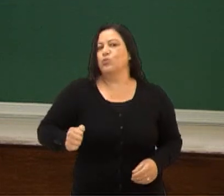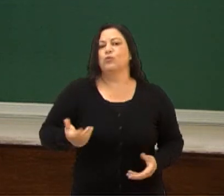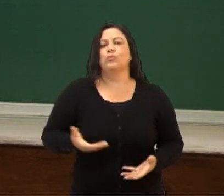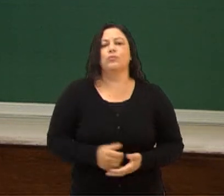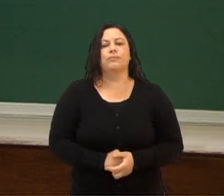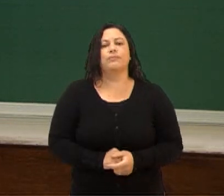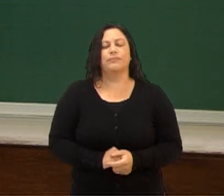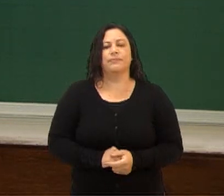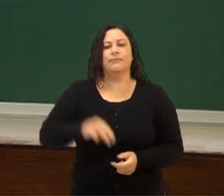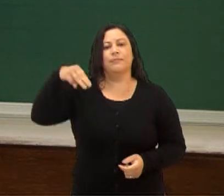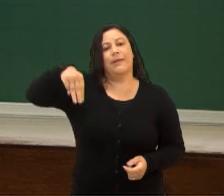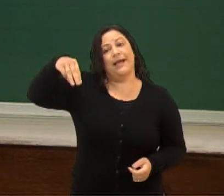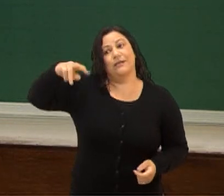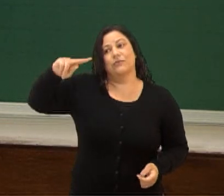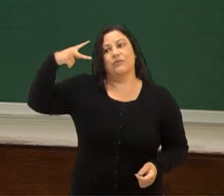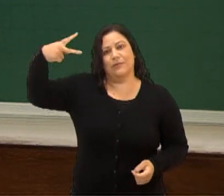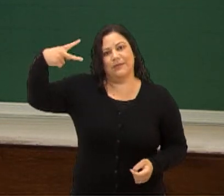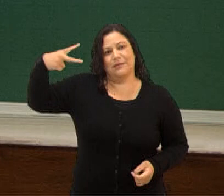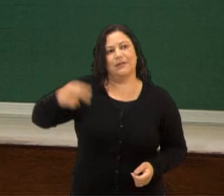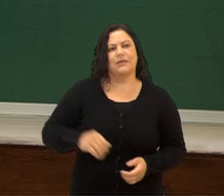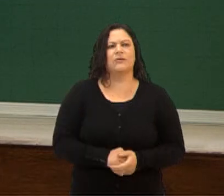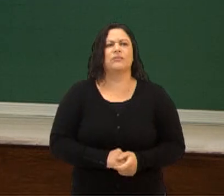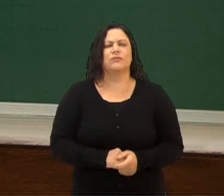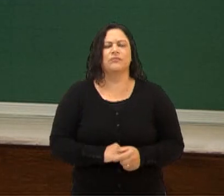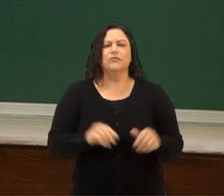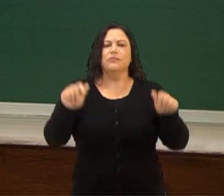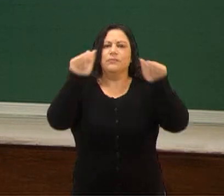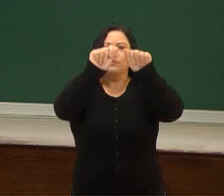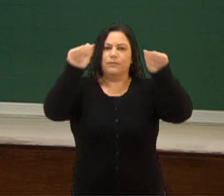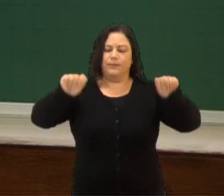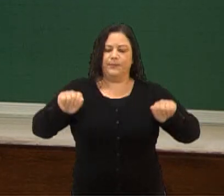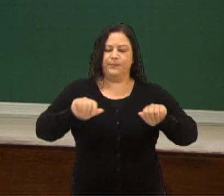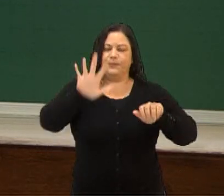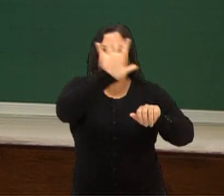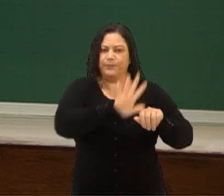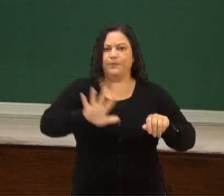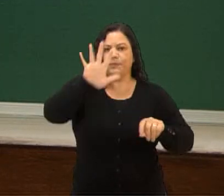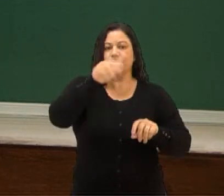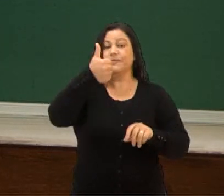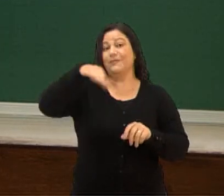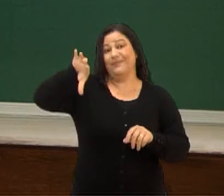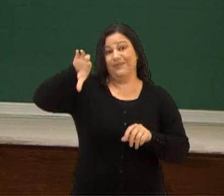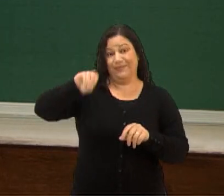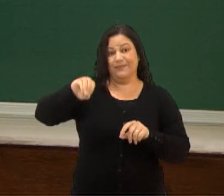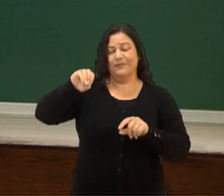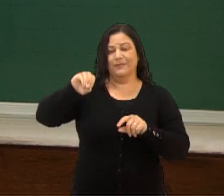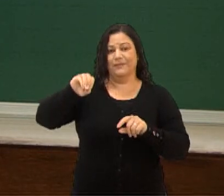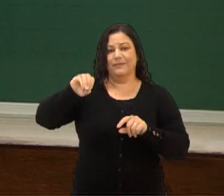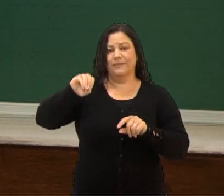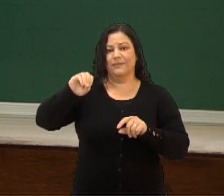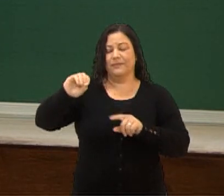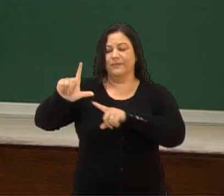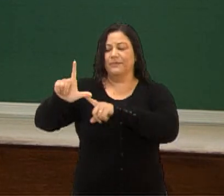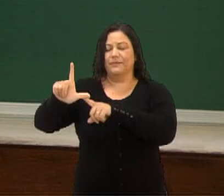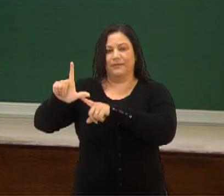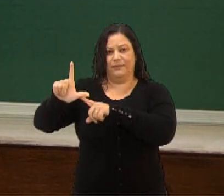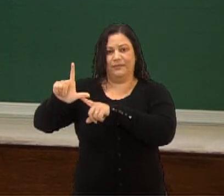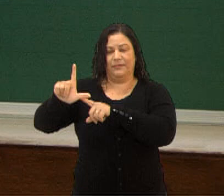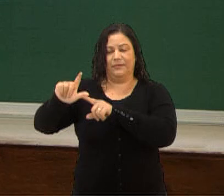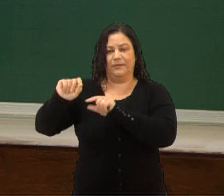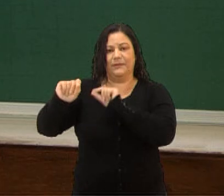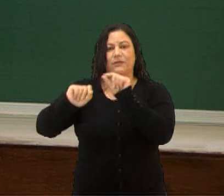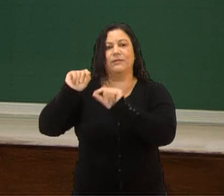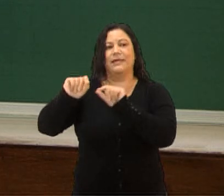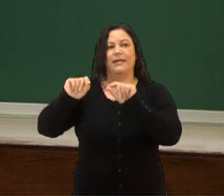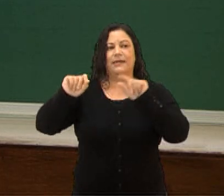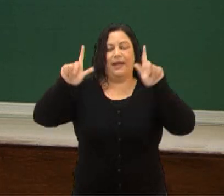figura aqui, ela tem 10 centímetros na sua altura do prisma e aqui nós temos na base